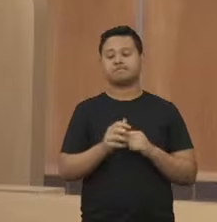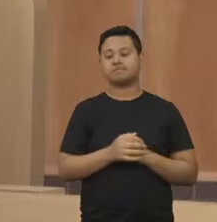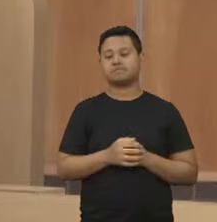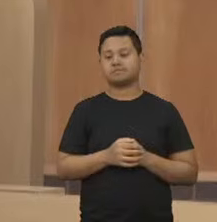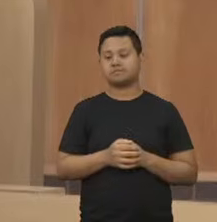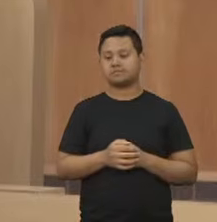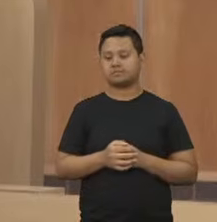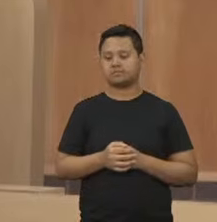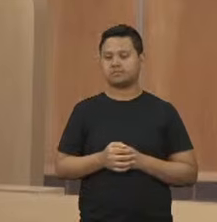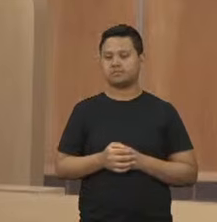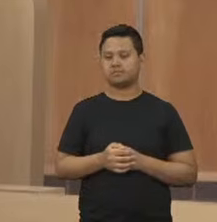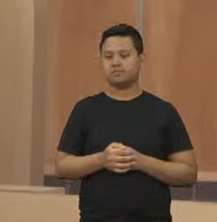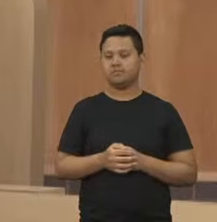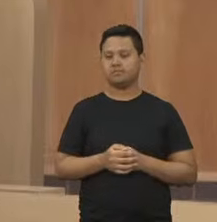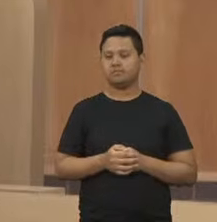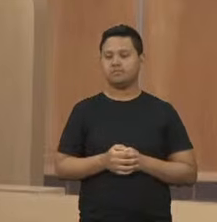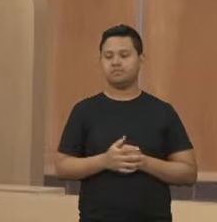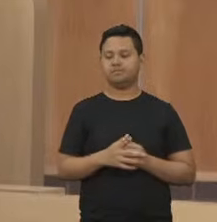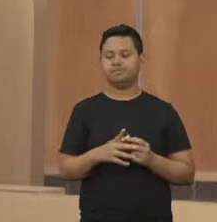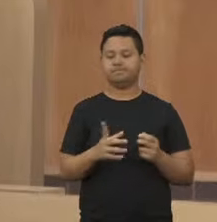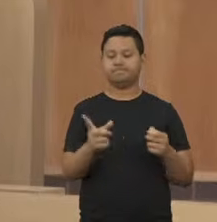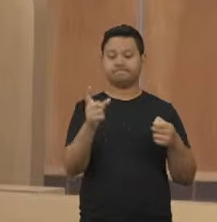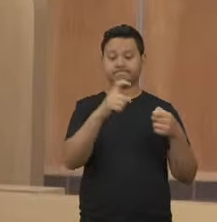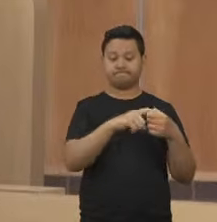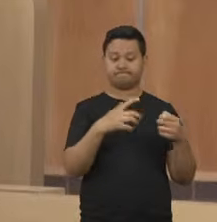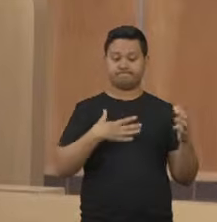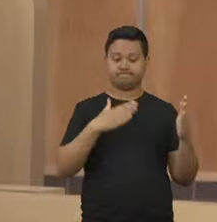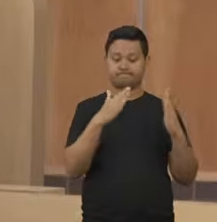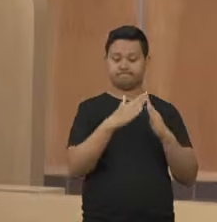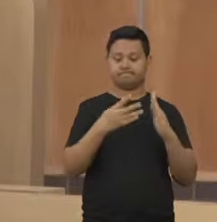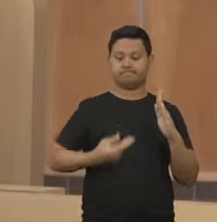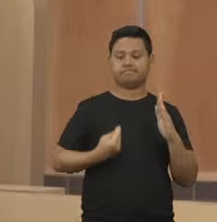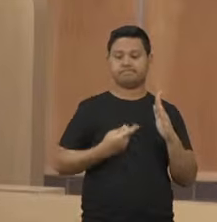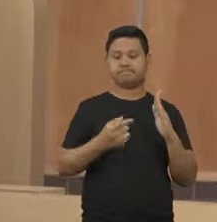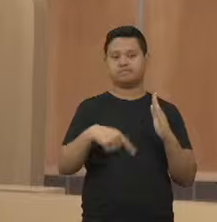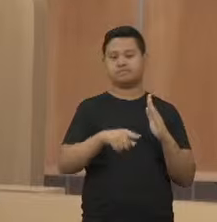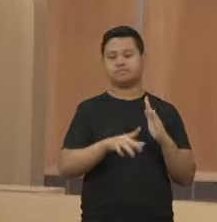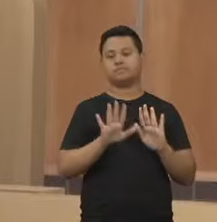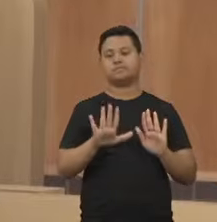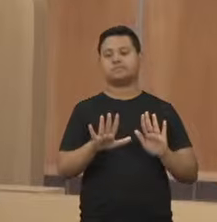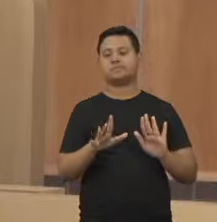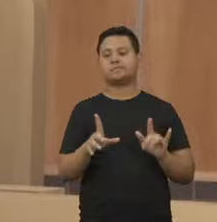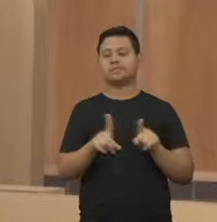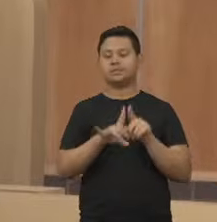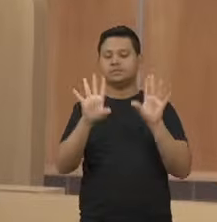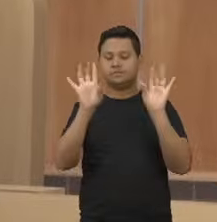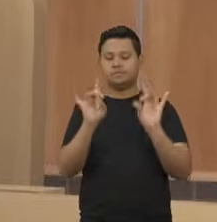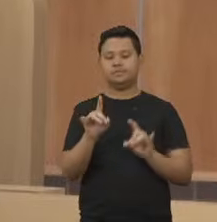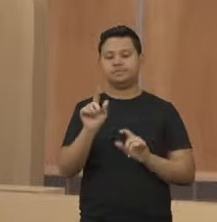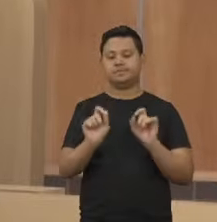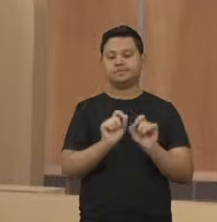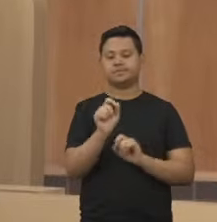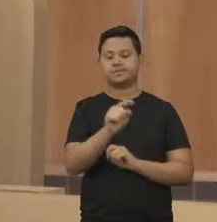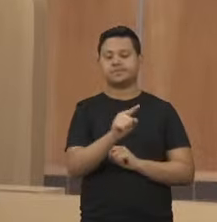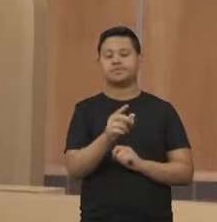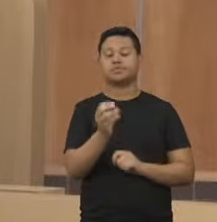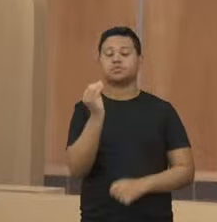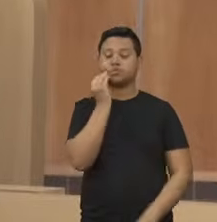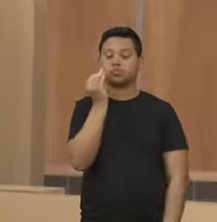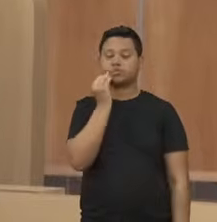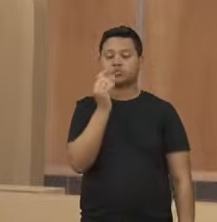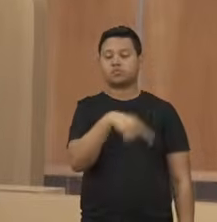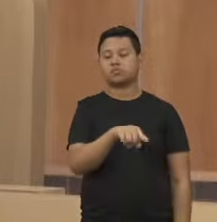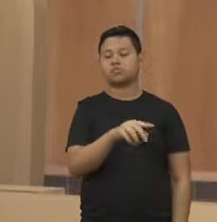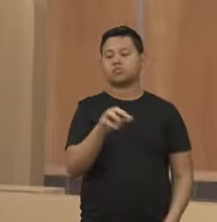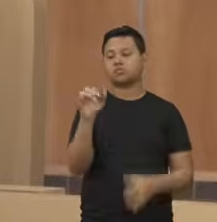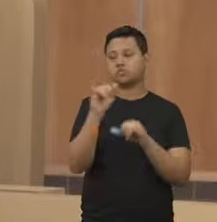realmente a volta do Minha Casa Minha Vida à cidade de Jacareí. E, em especial, da oportunidade,